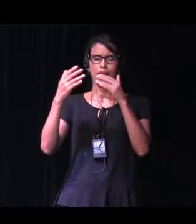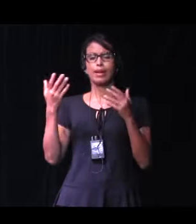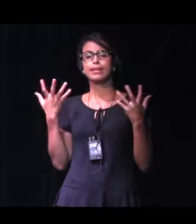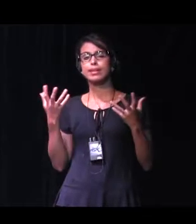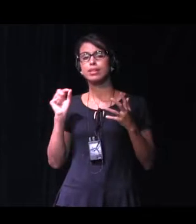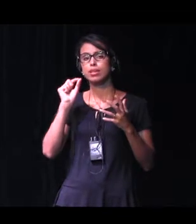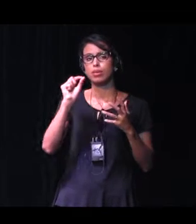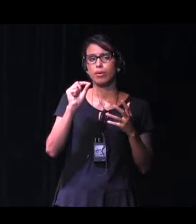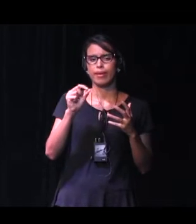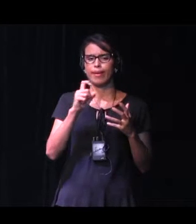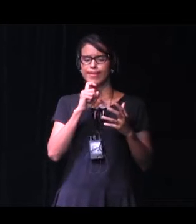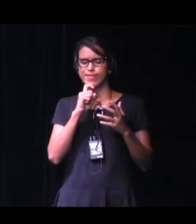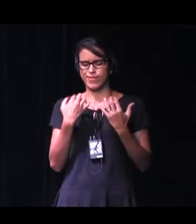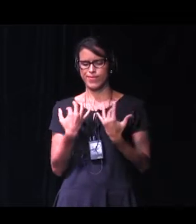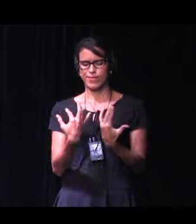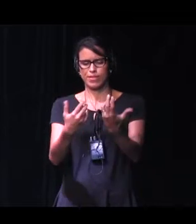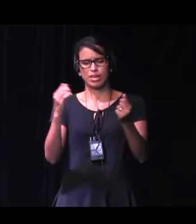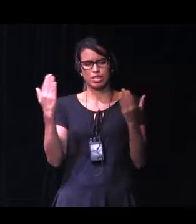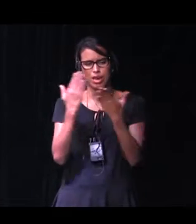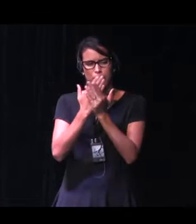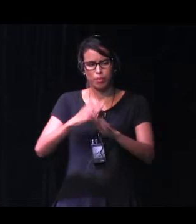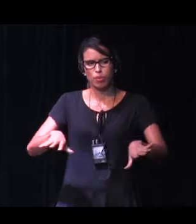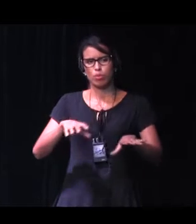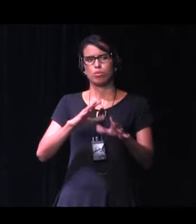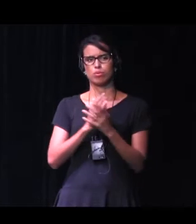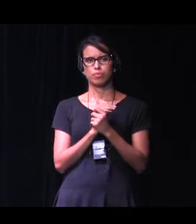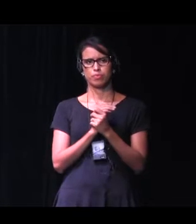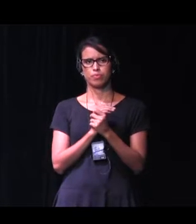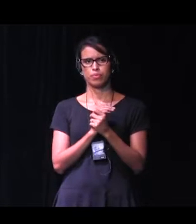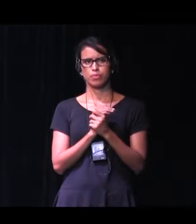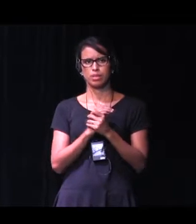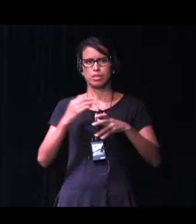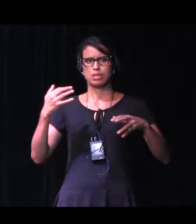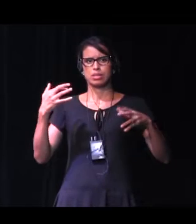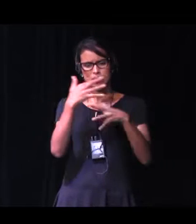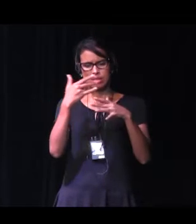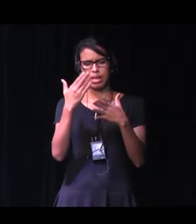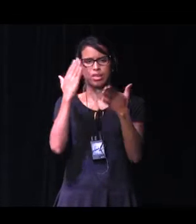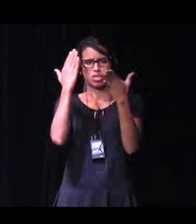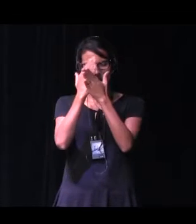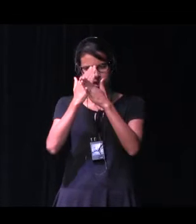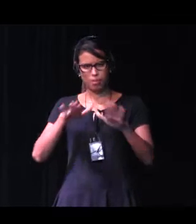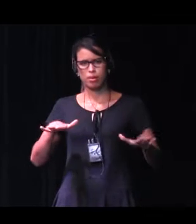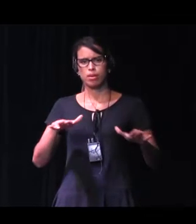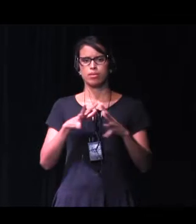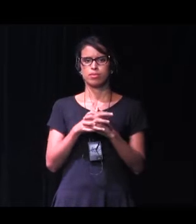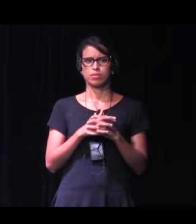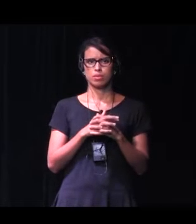Então, o que era desenvolvimento era acabar com a parte verde,